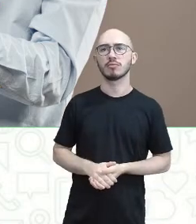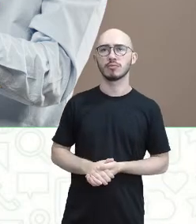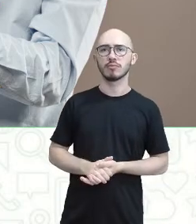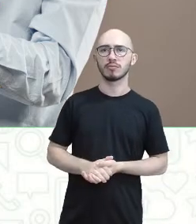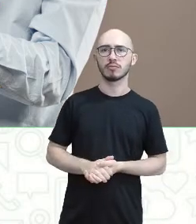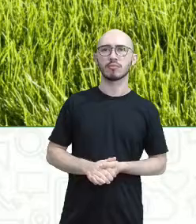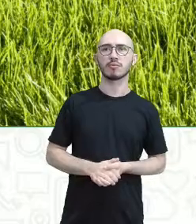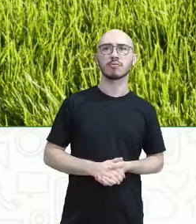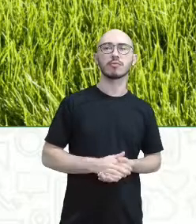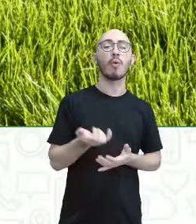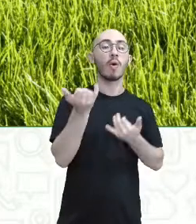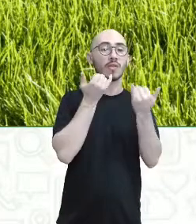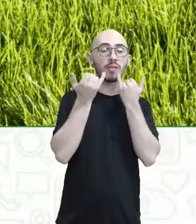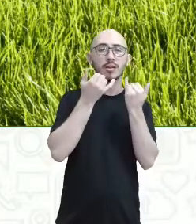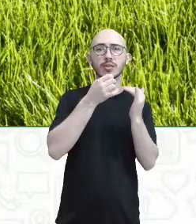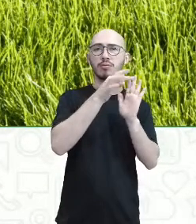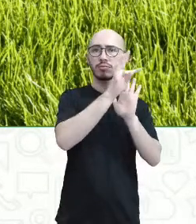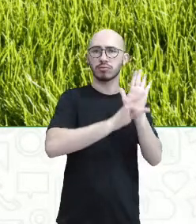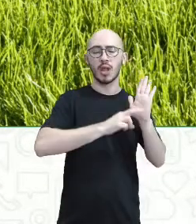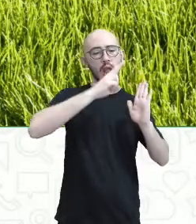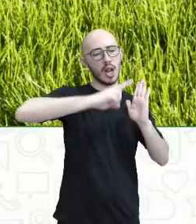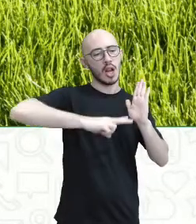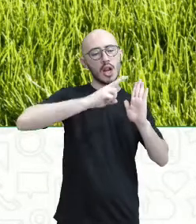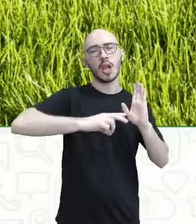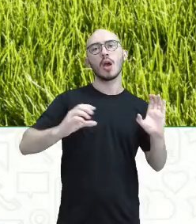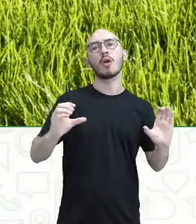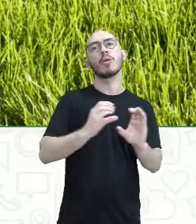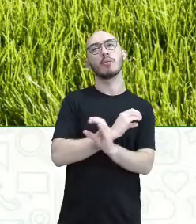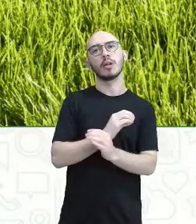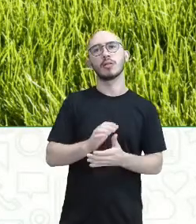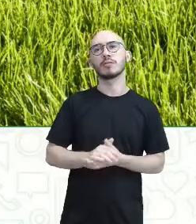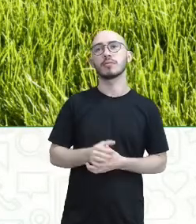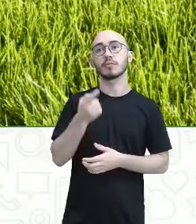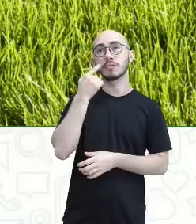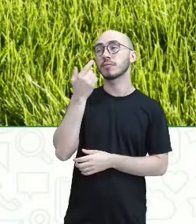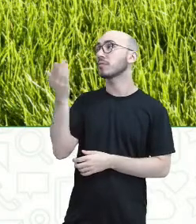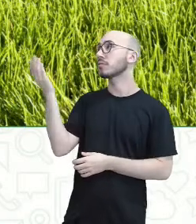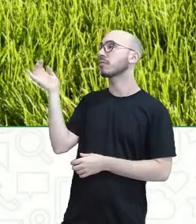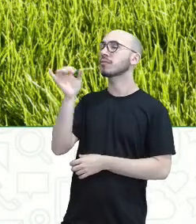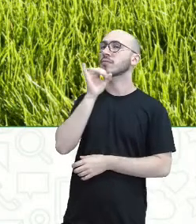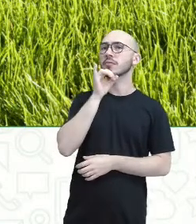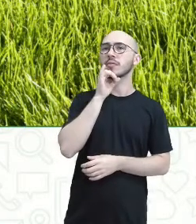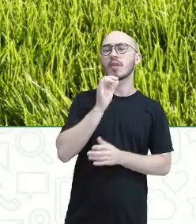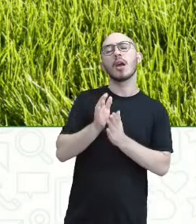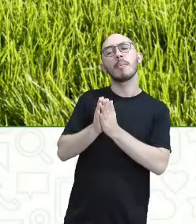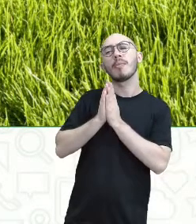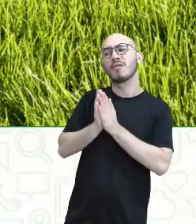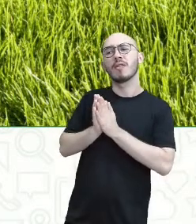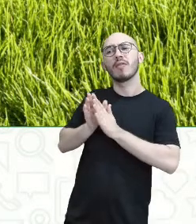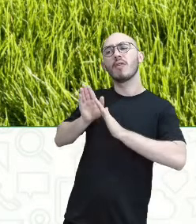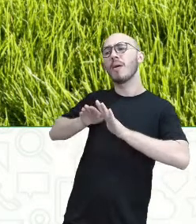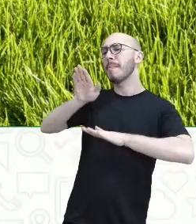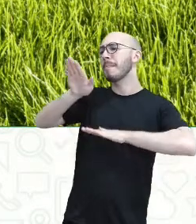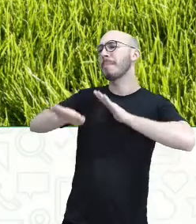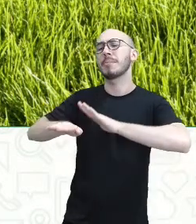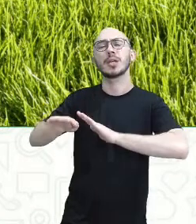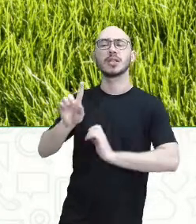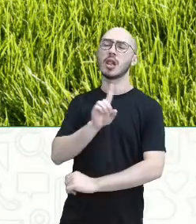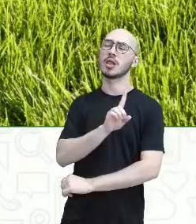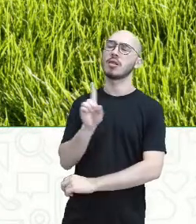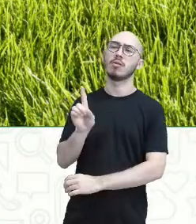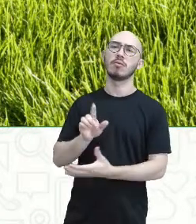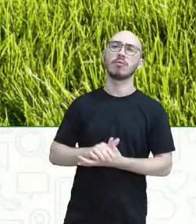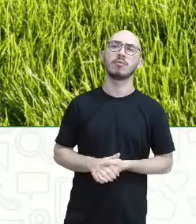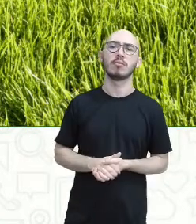information. Leia toda a informação. Please do not step in. Ou seja, por favor, não pise. Do